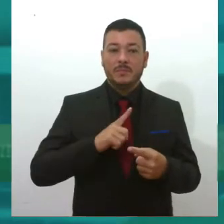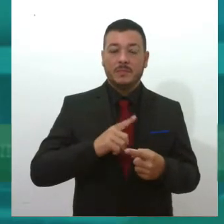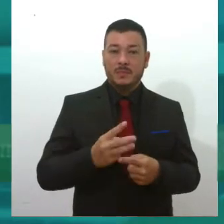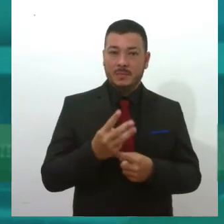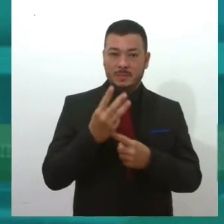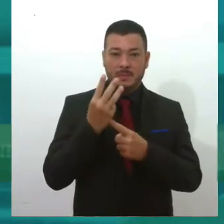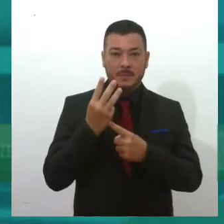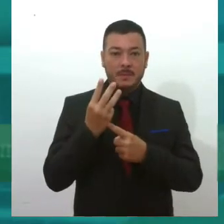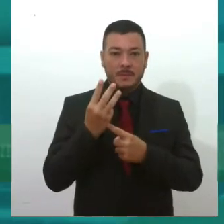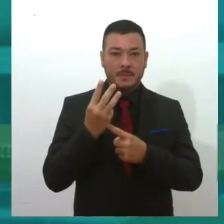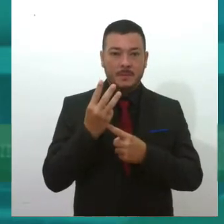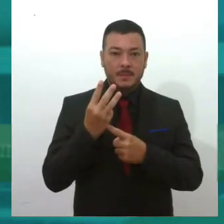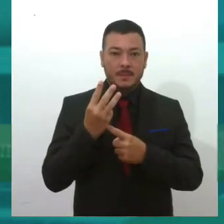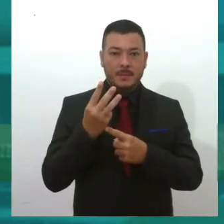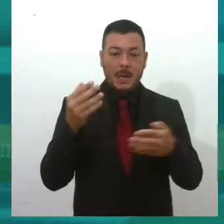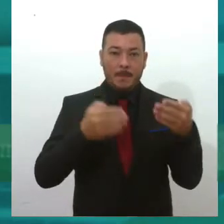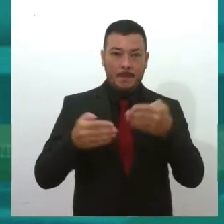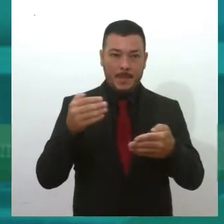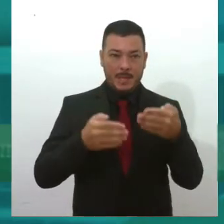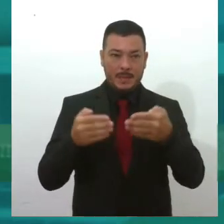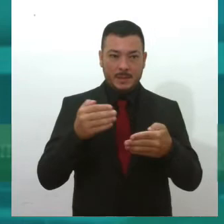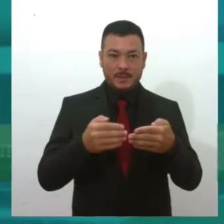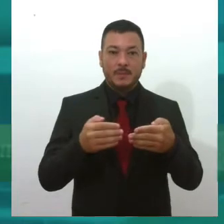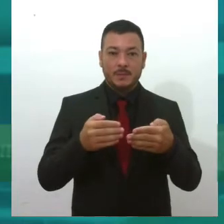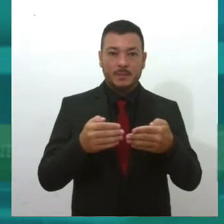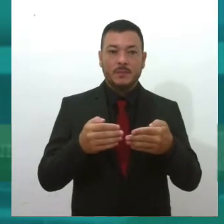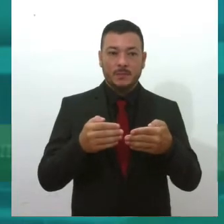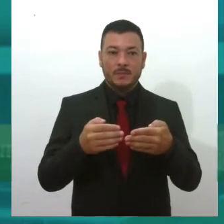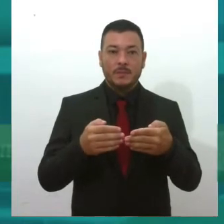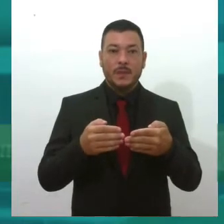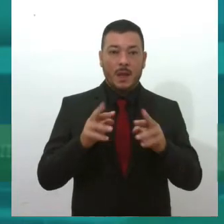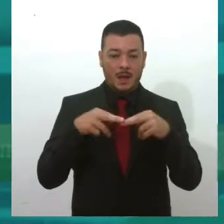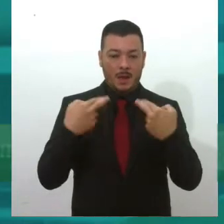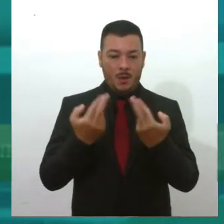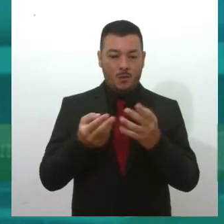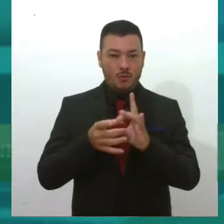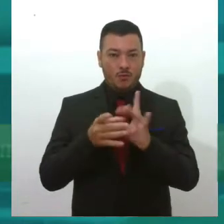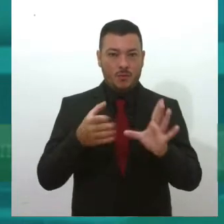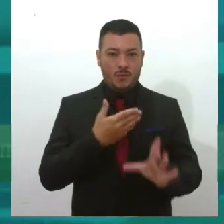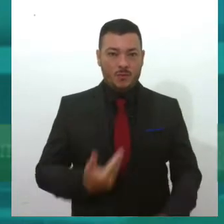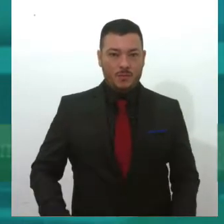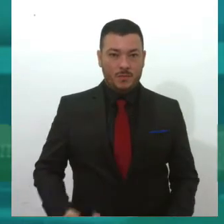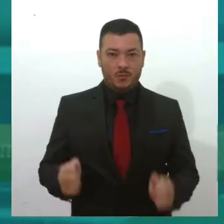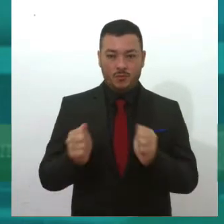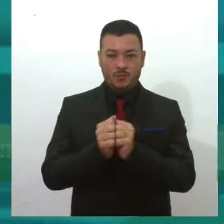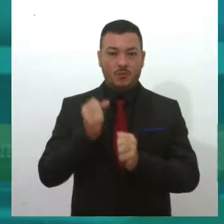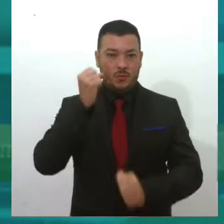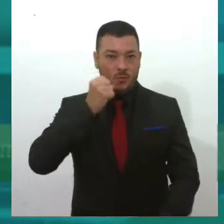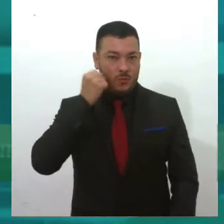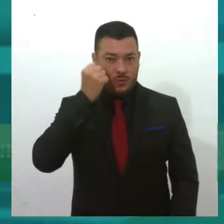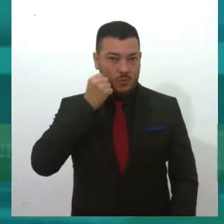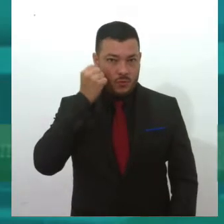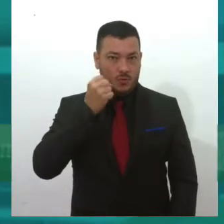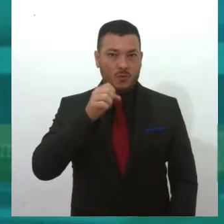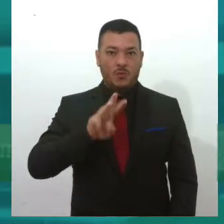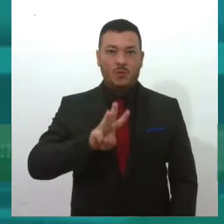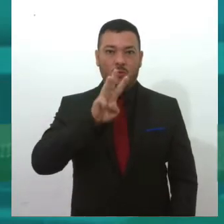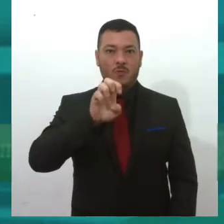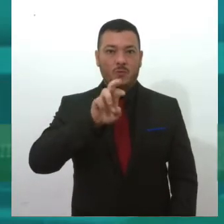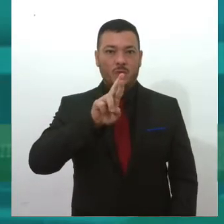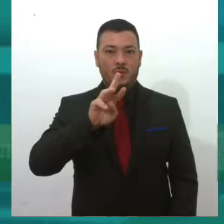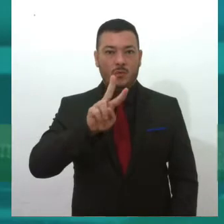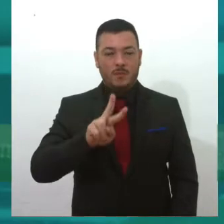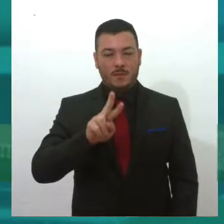três participantes que estavam na audiência pública do lado do senador Weberton Rocha, do